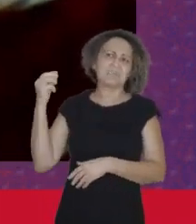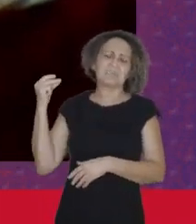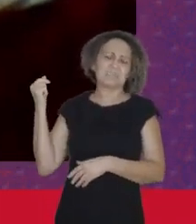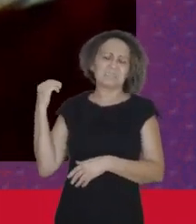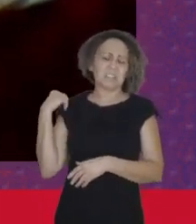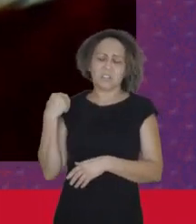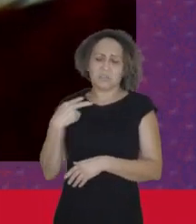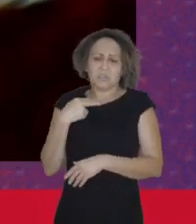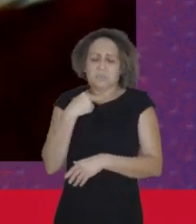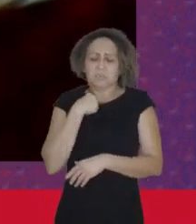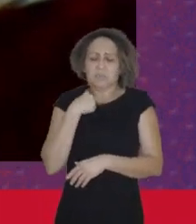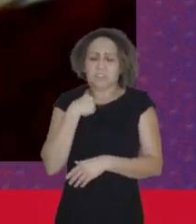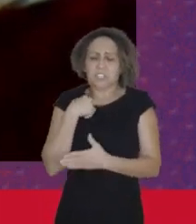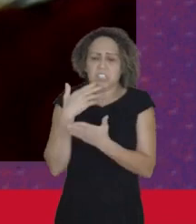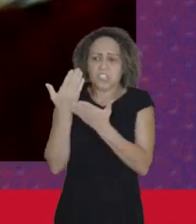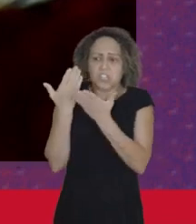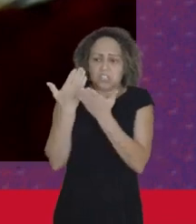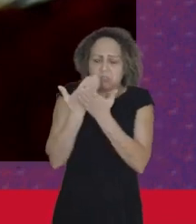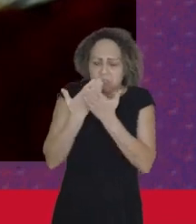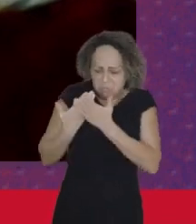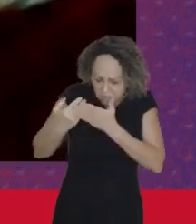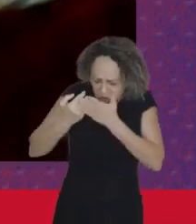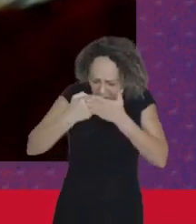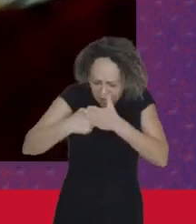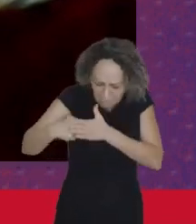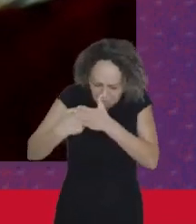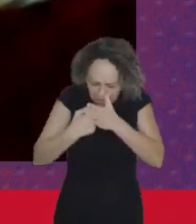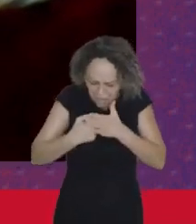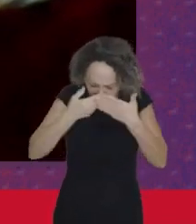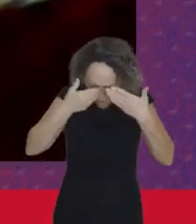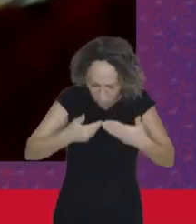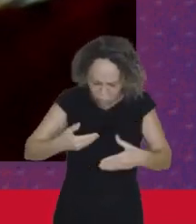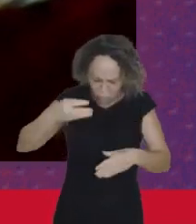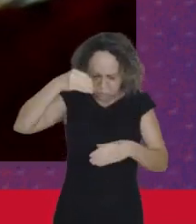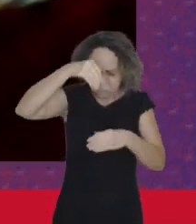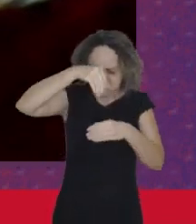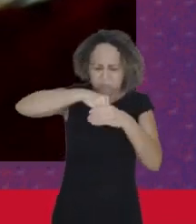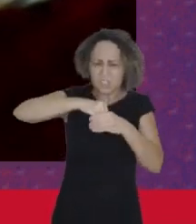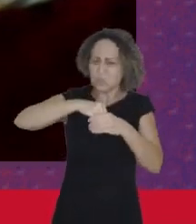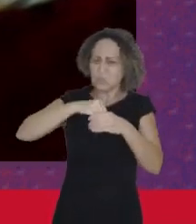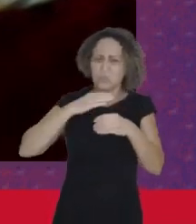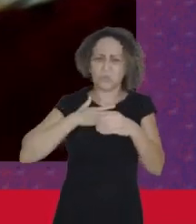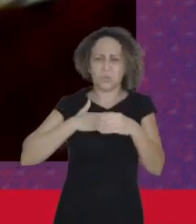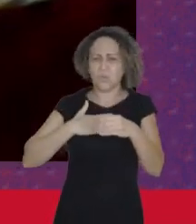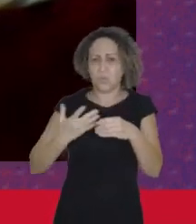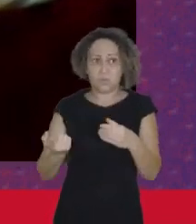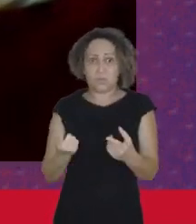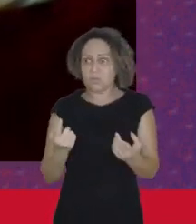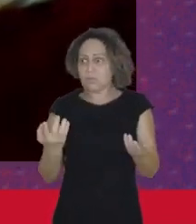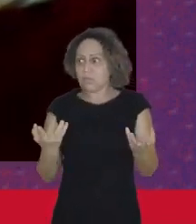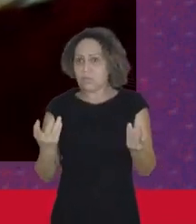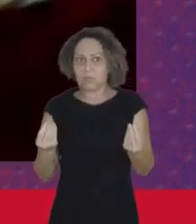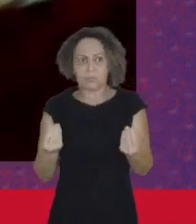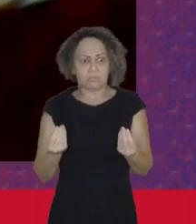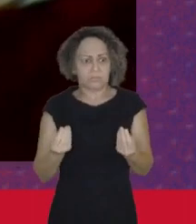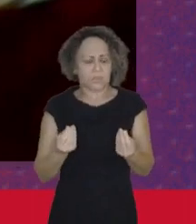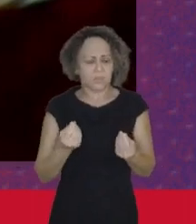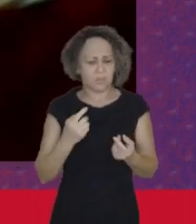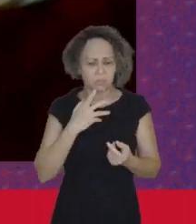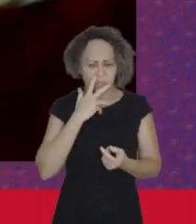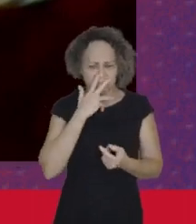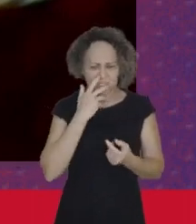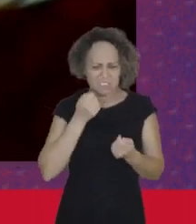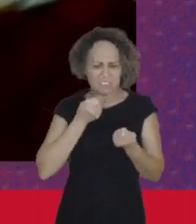inclusive, estudar o interior do corpo, porque isso era visto como uma ofensa, né,